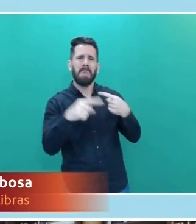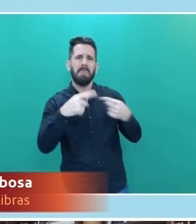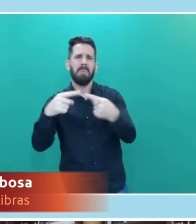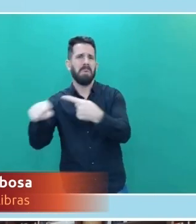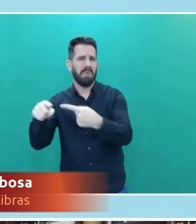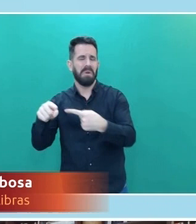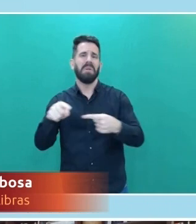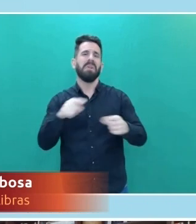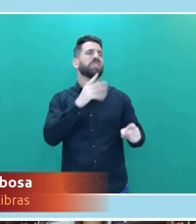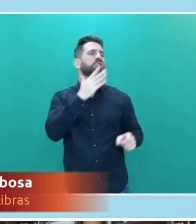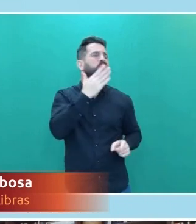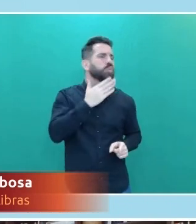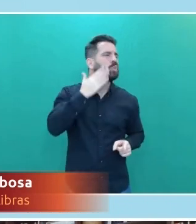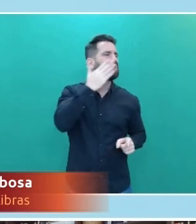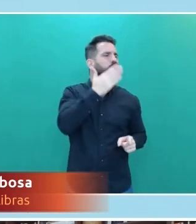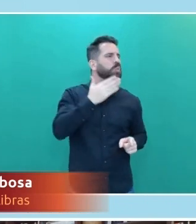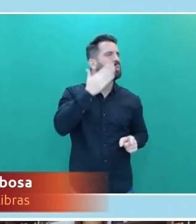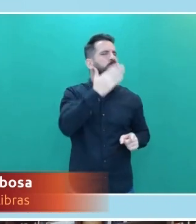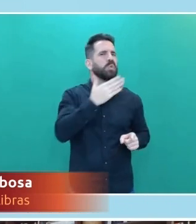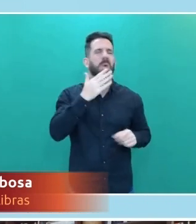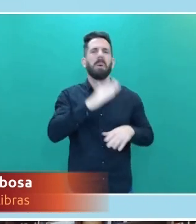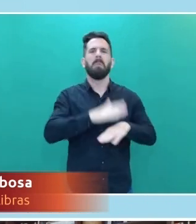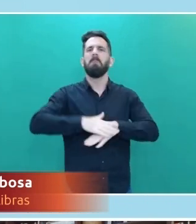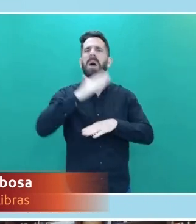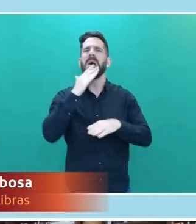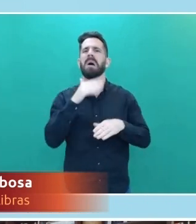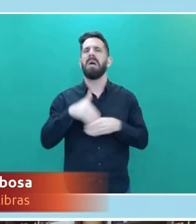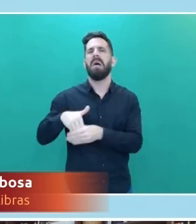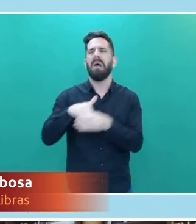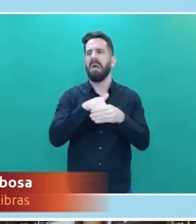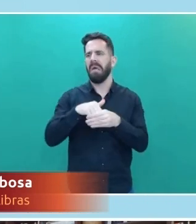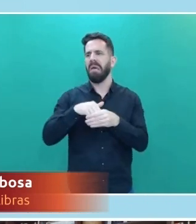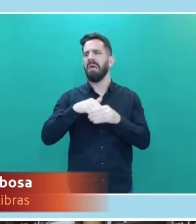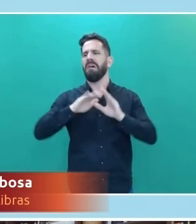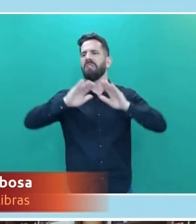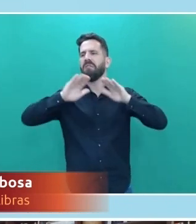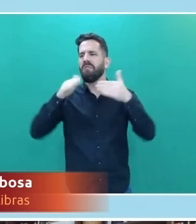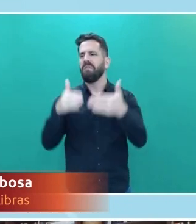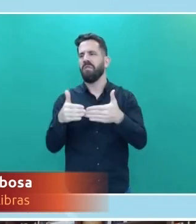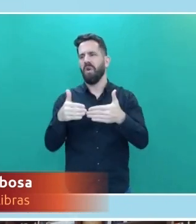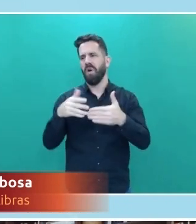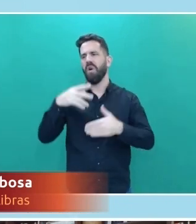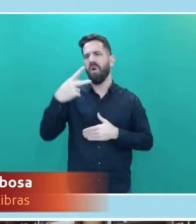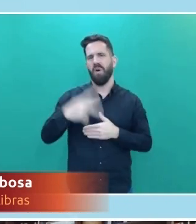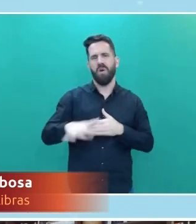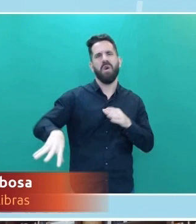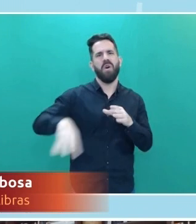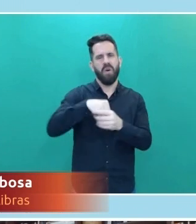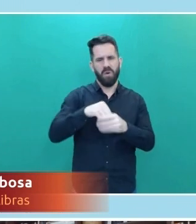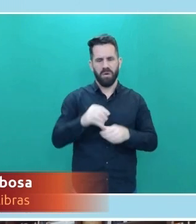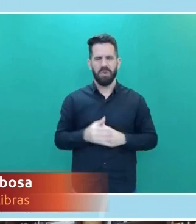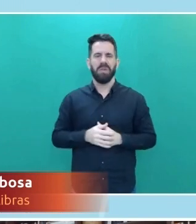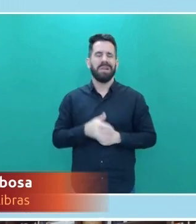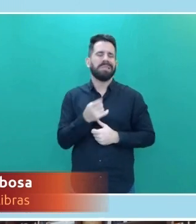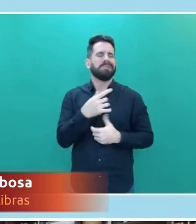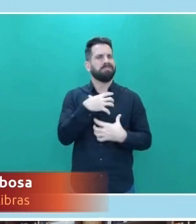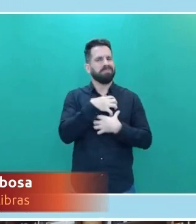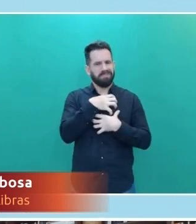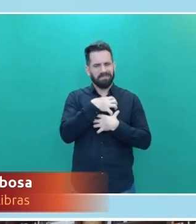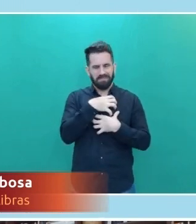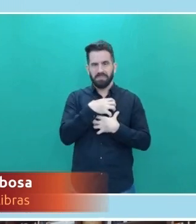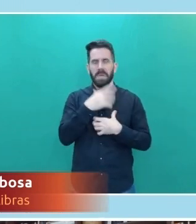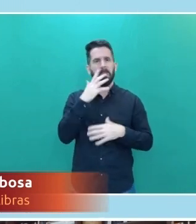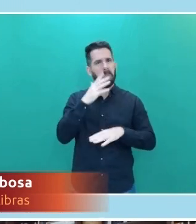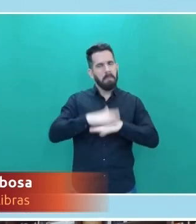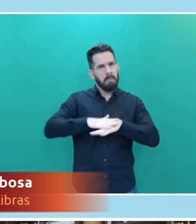nicho eleitoral doméstico. Então, quando a gente imagina que o Brasil virou um pária, fica muito mais a sensação doméstica